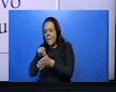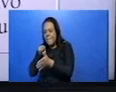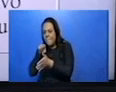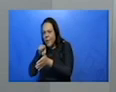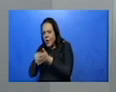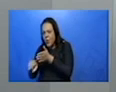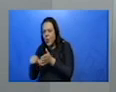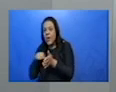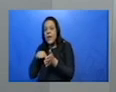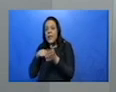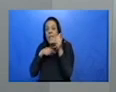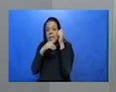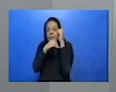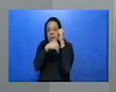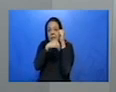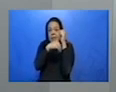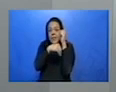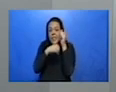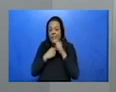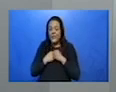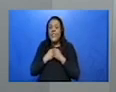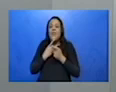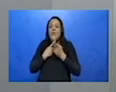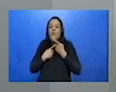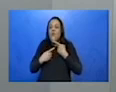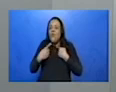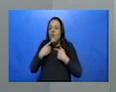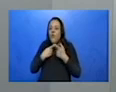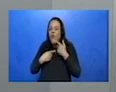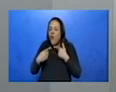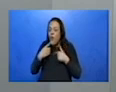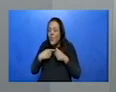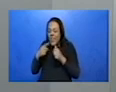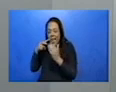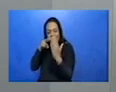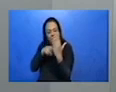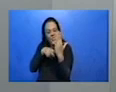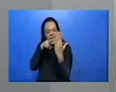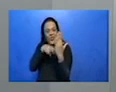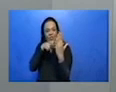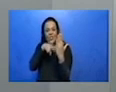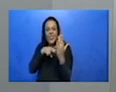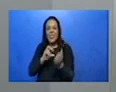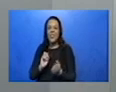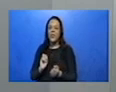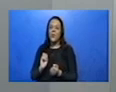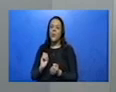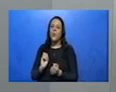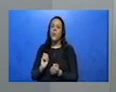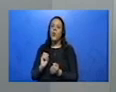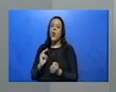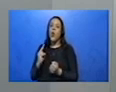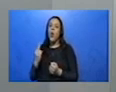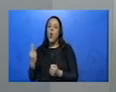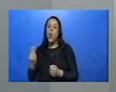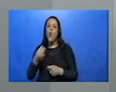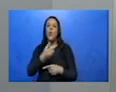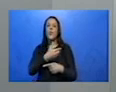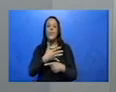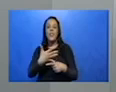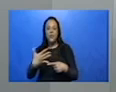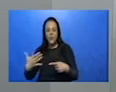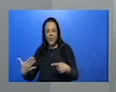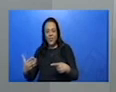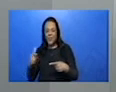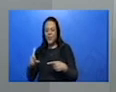suspense que te deixa com aquela vontade de ler o livro, ou mesmo se você, por exemplo, vai na Netflix, você vai assistir uma série, ela